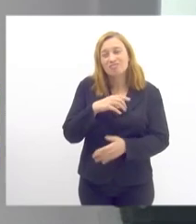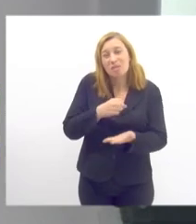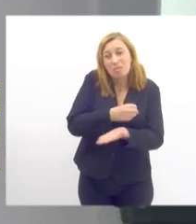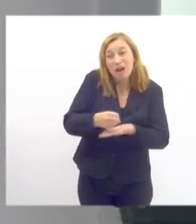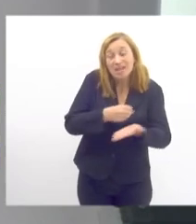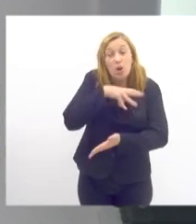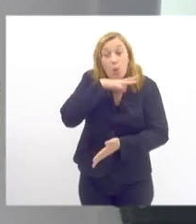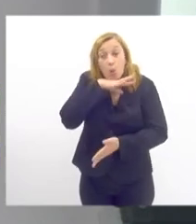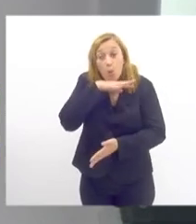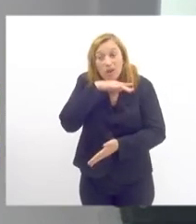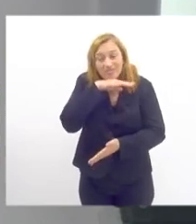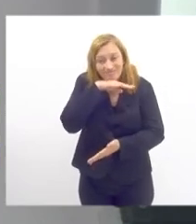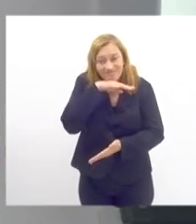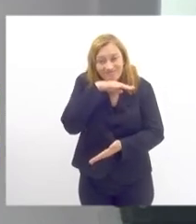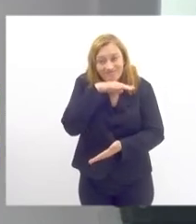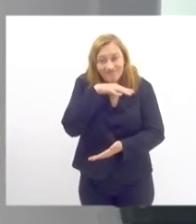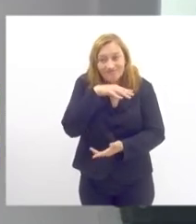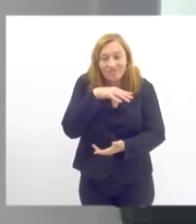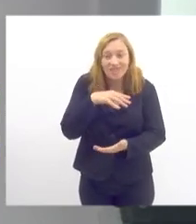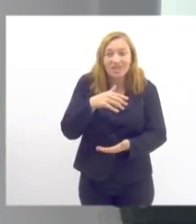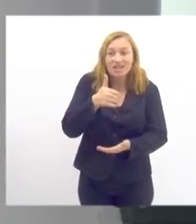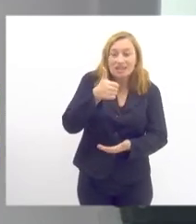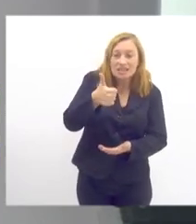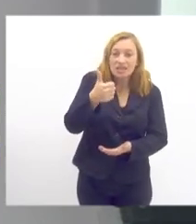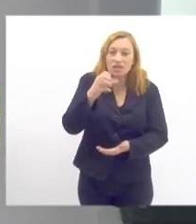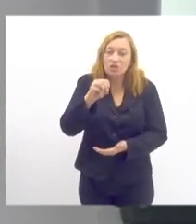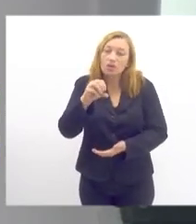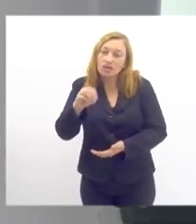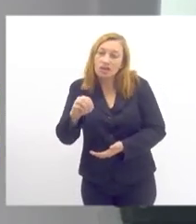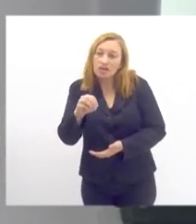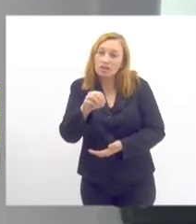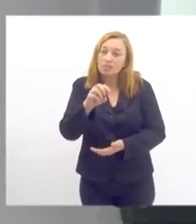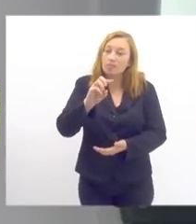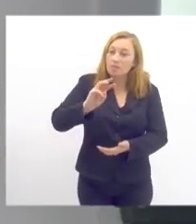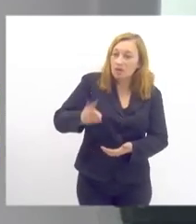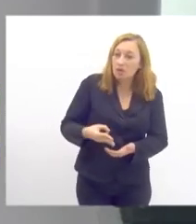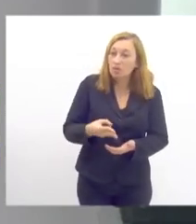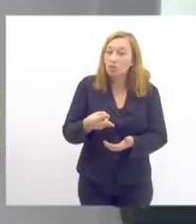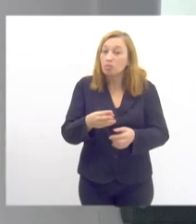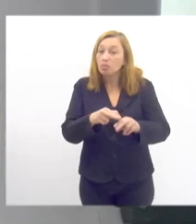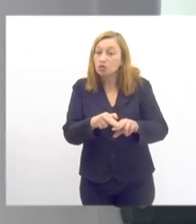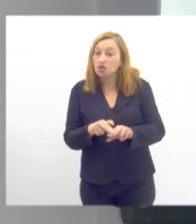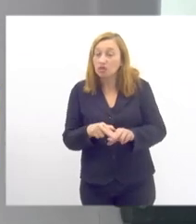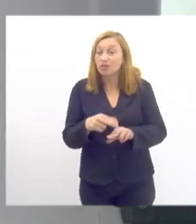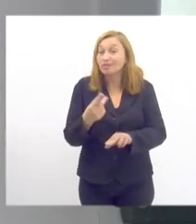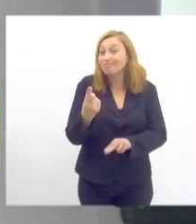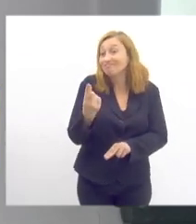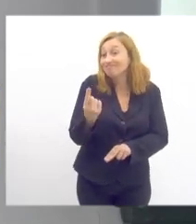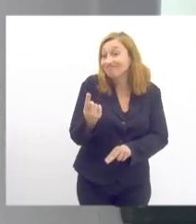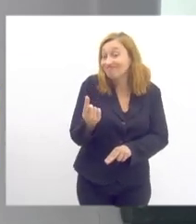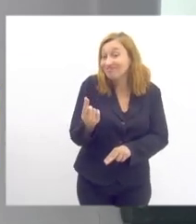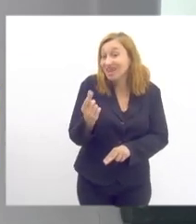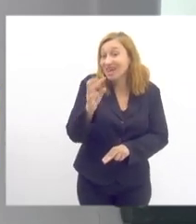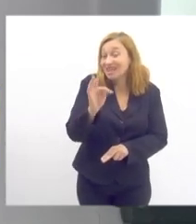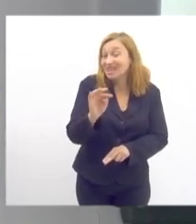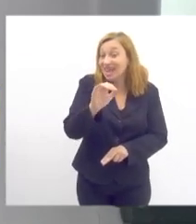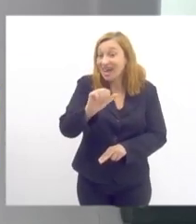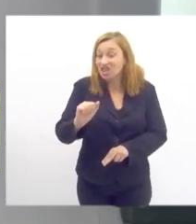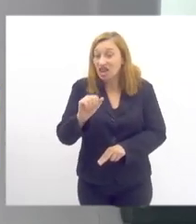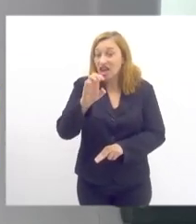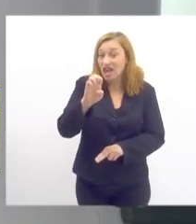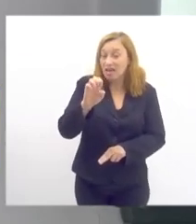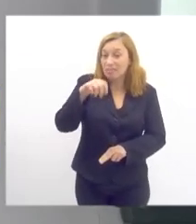180 milhões por conta da taxa de emissão, a lei que acabou com essa taxa de